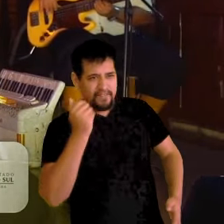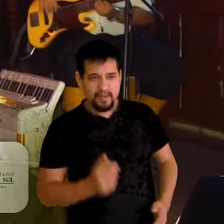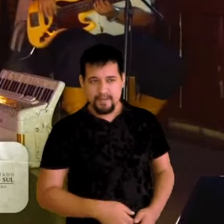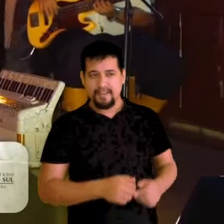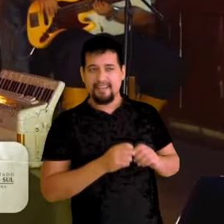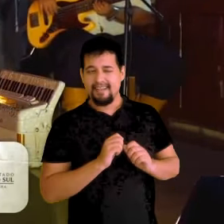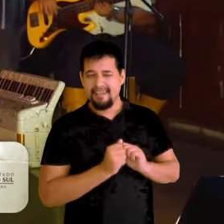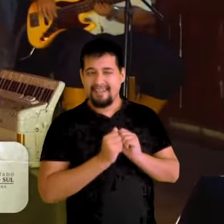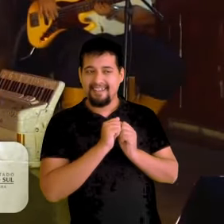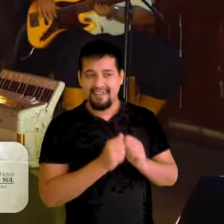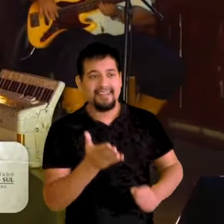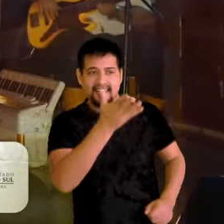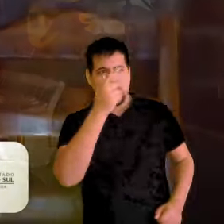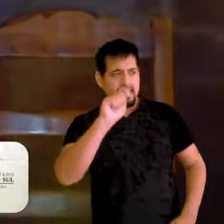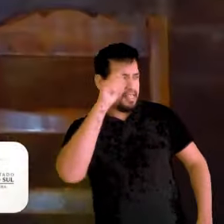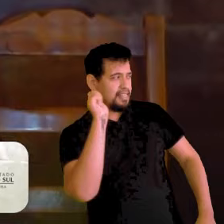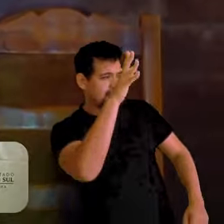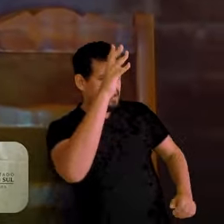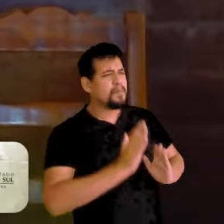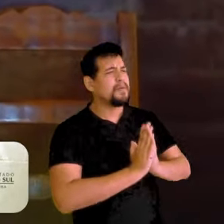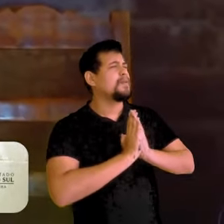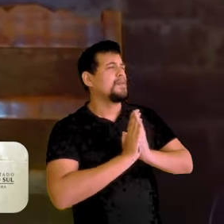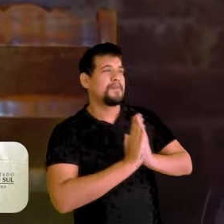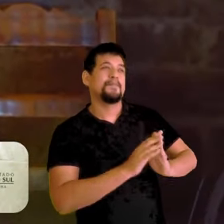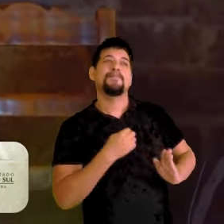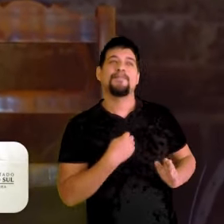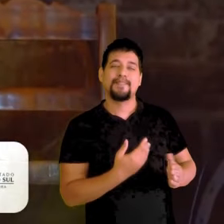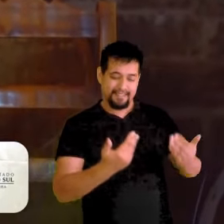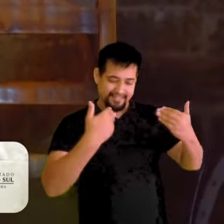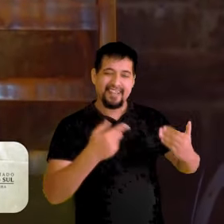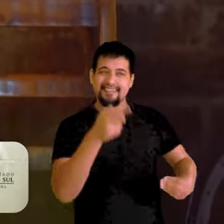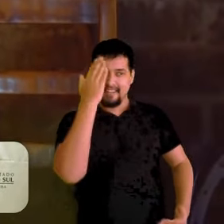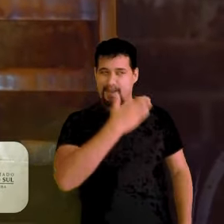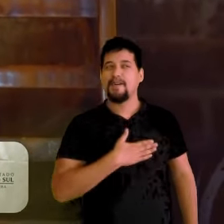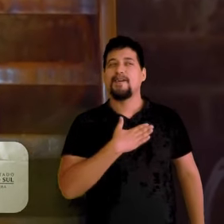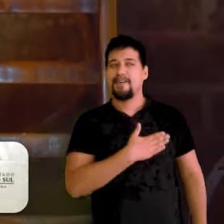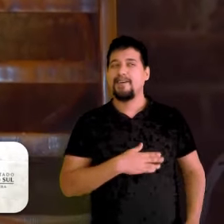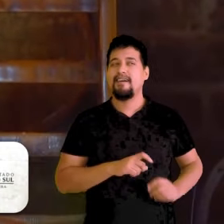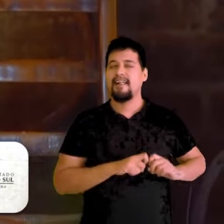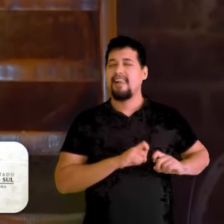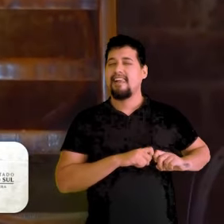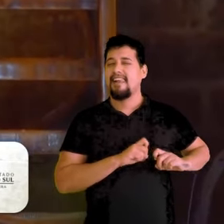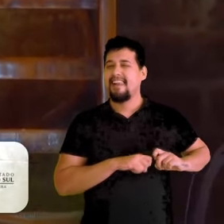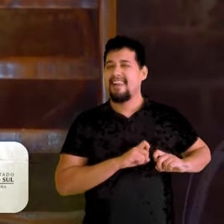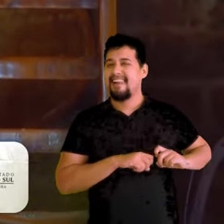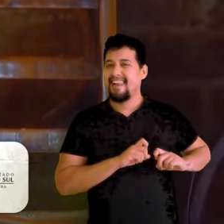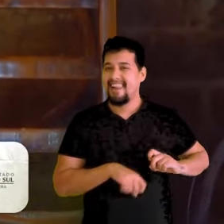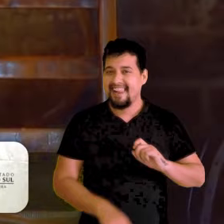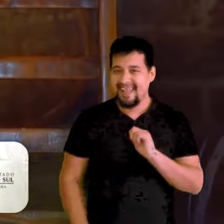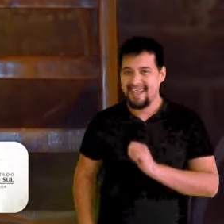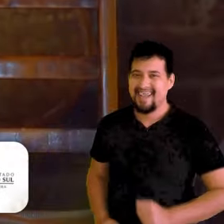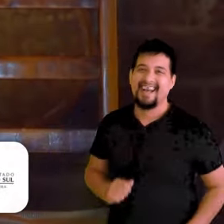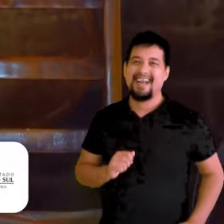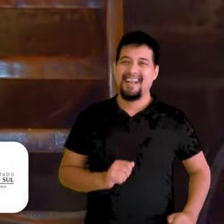chave da sacada, vamos namorar. Atire a chave da sacada, guria. Tira a chave que o teu neguinho sabe que tu gosta de